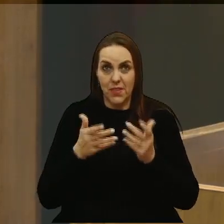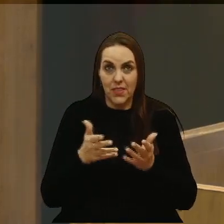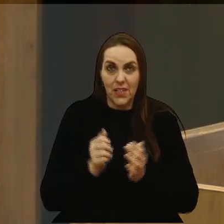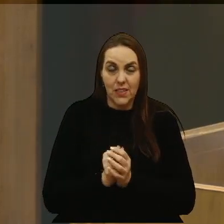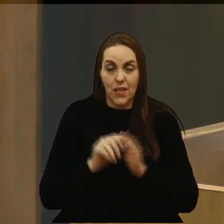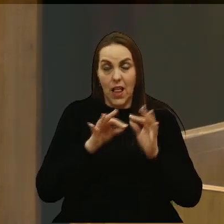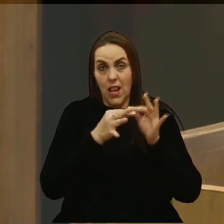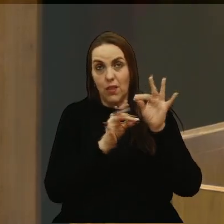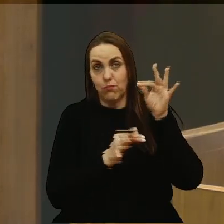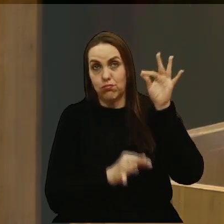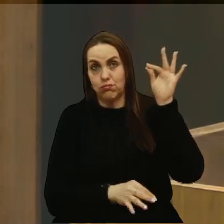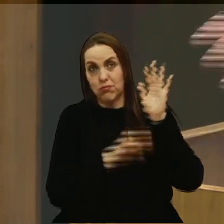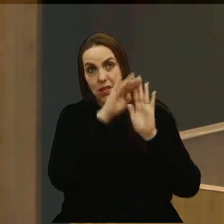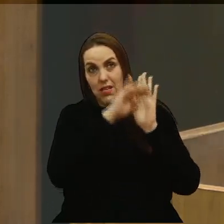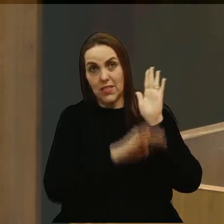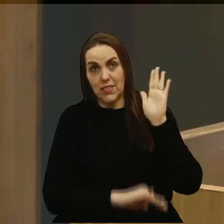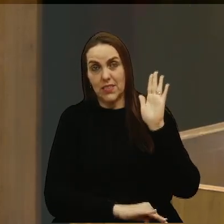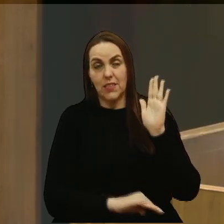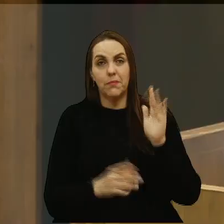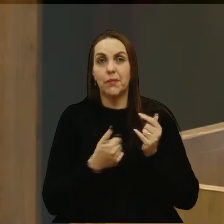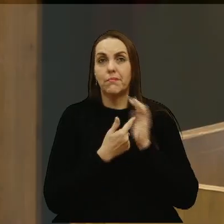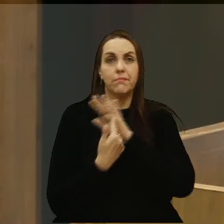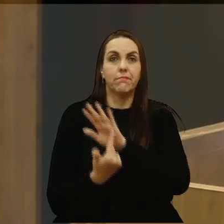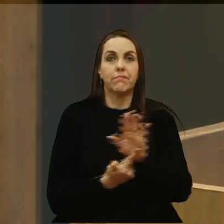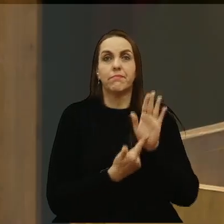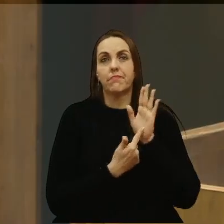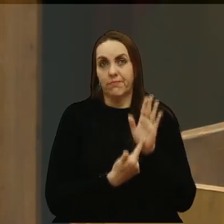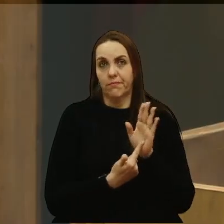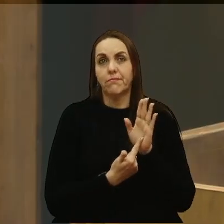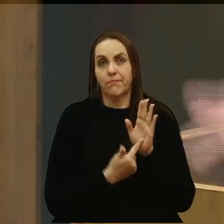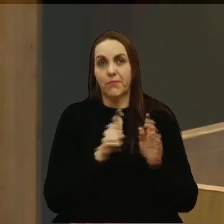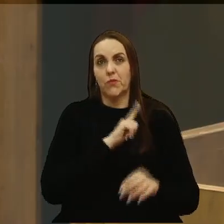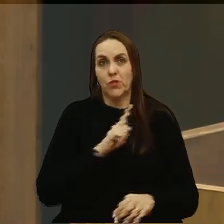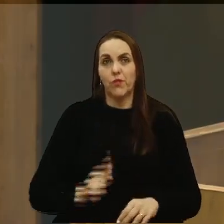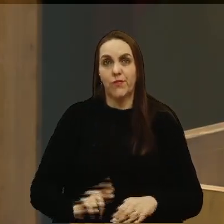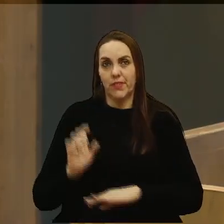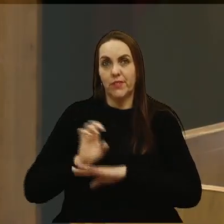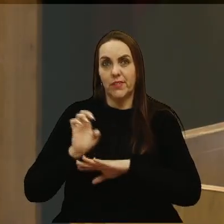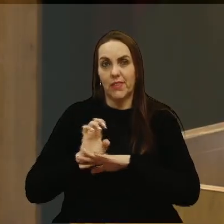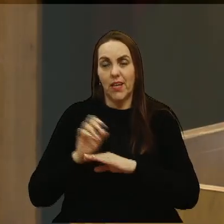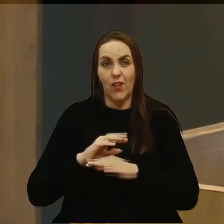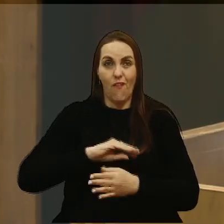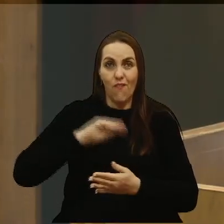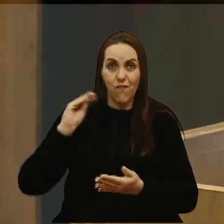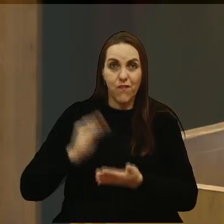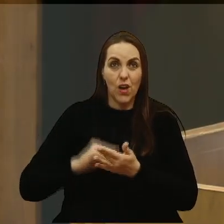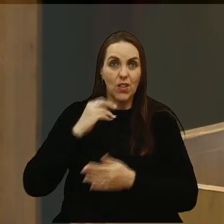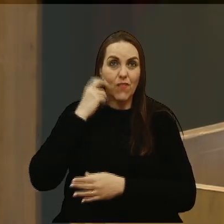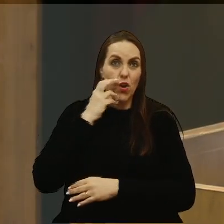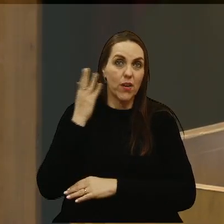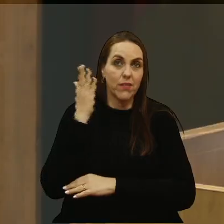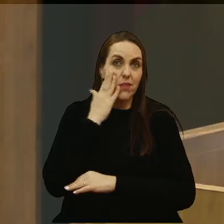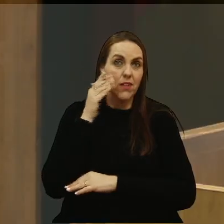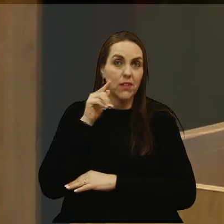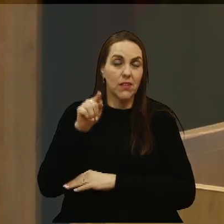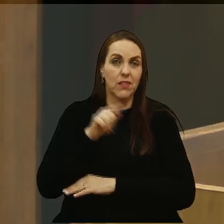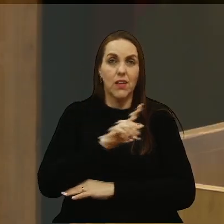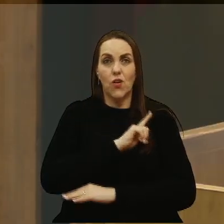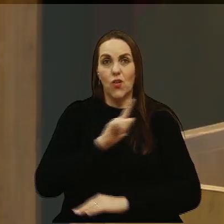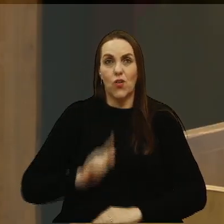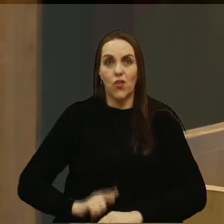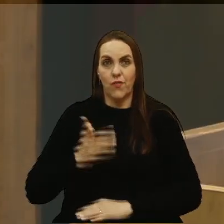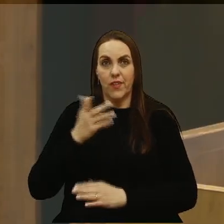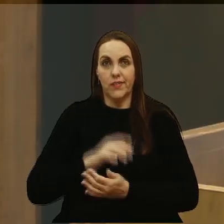lista enorme, para escancarar a vergonha, ou melhor, a falta de vergonha desse governador, né?